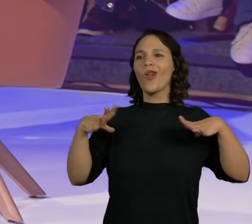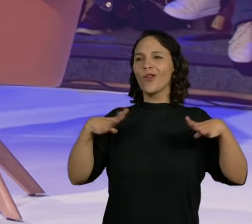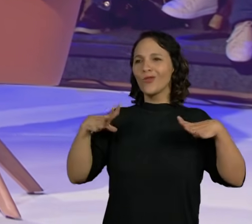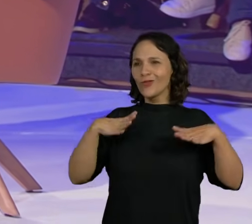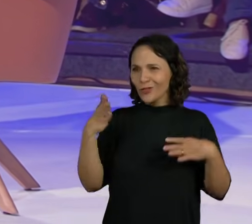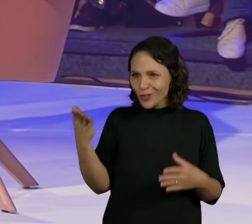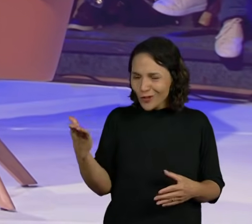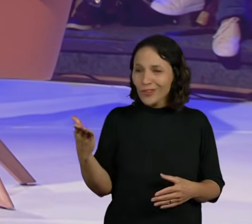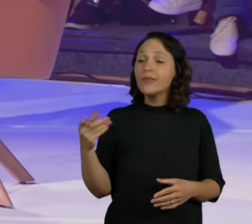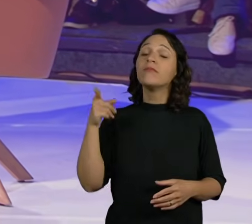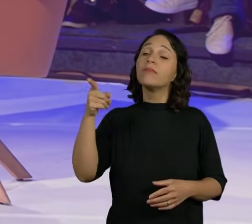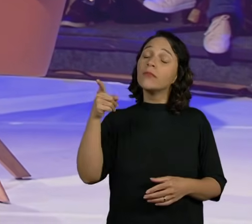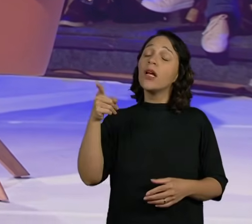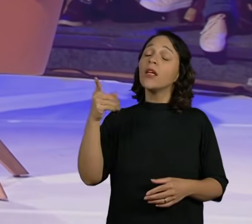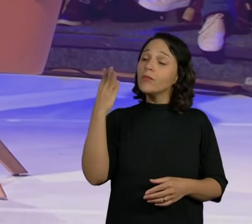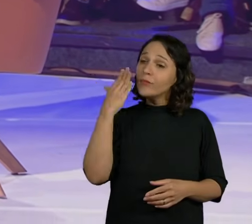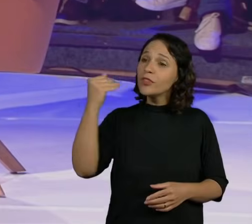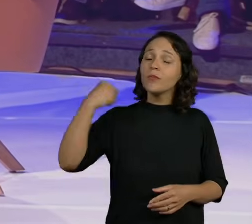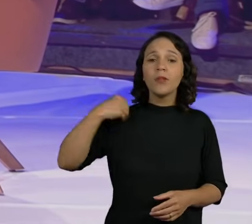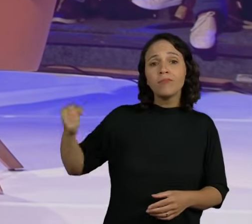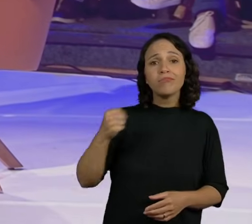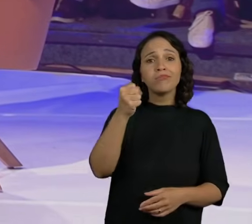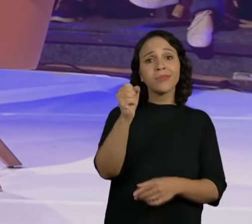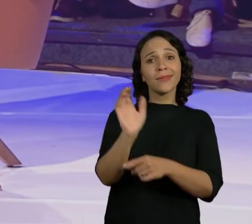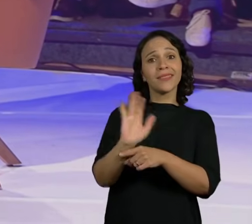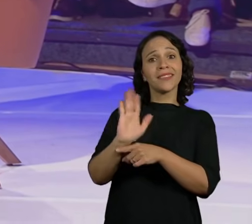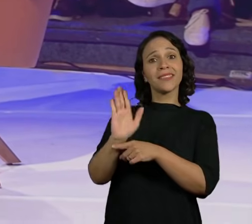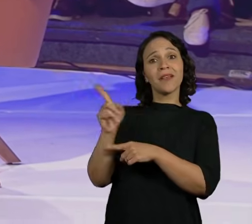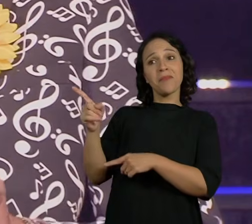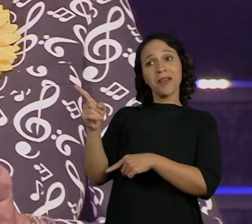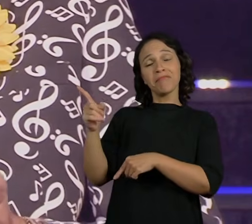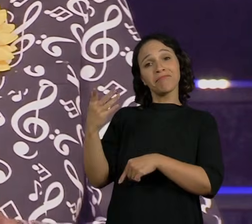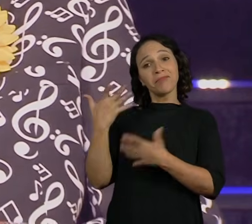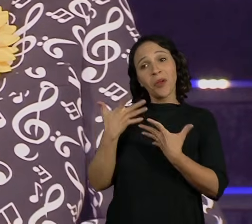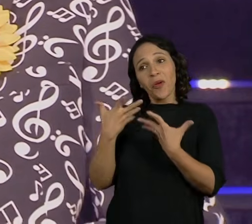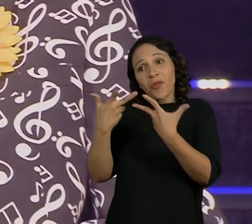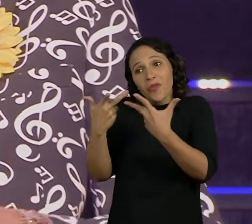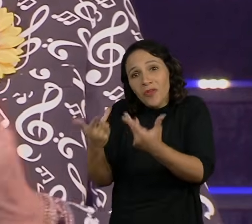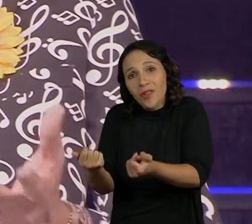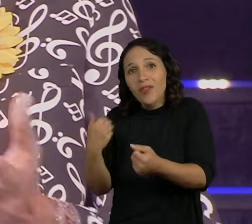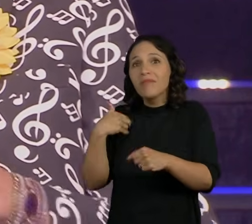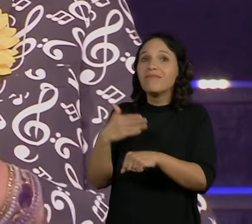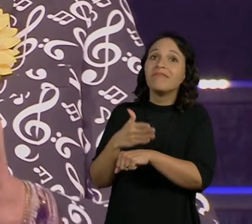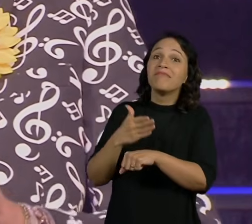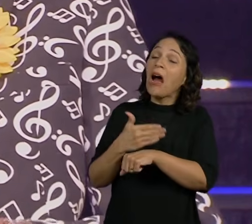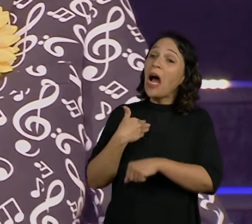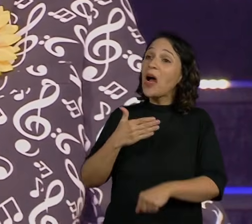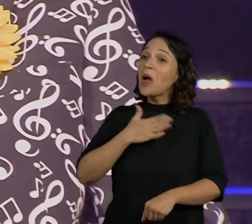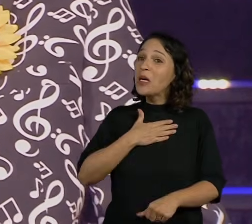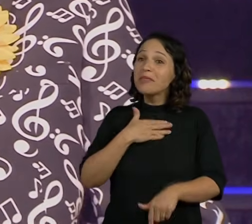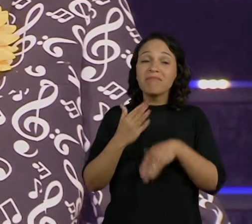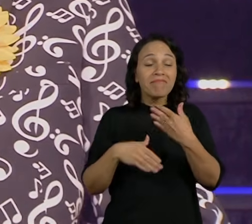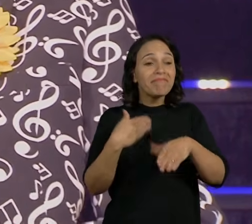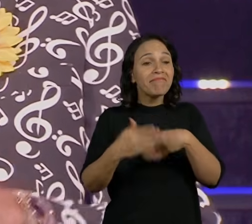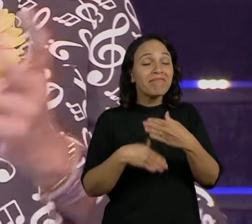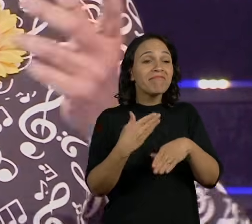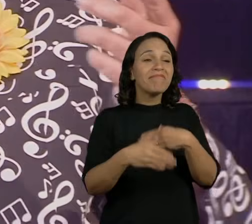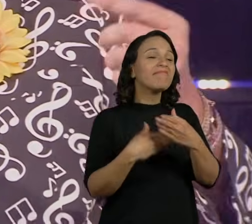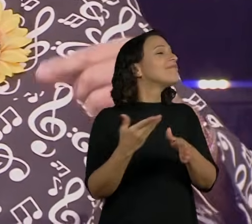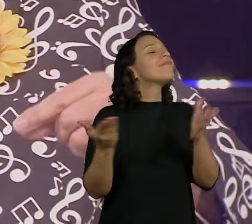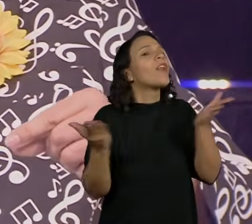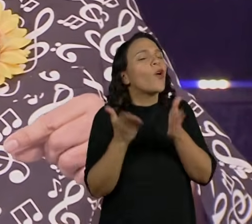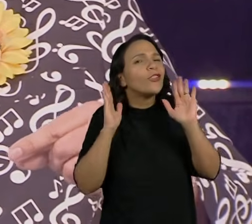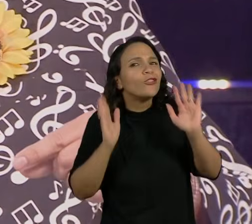me introduzido na carreira cinematográfica também, né? Me convidaram para esse negócio e eu fui gostando. E já fizemos